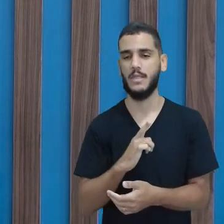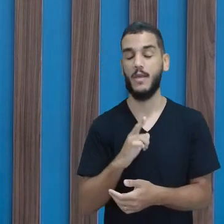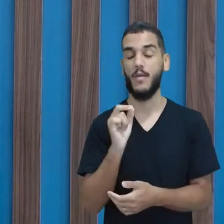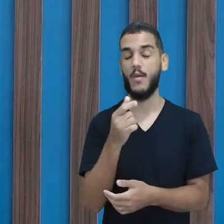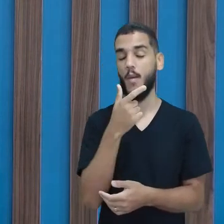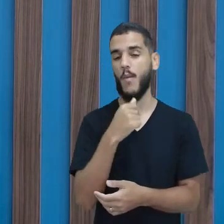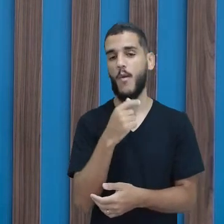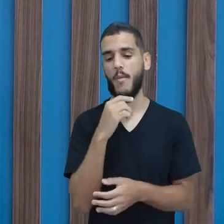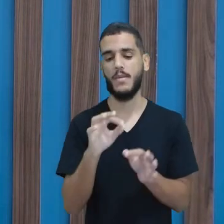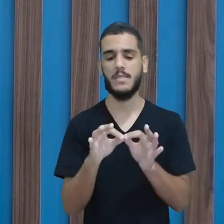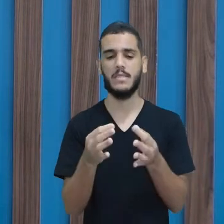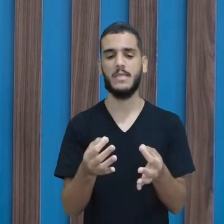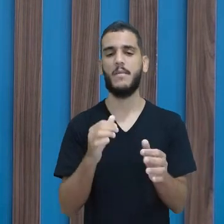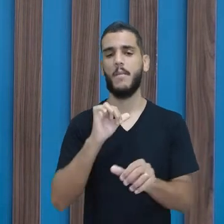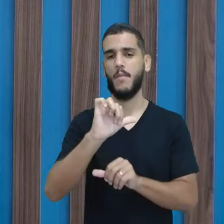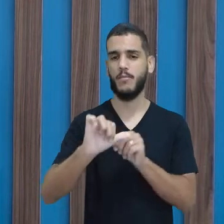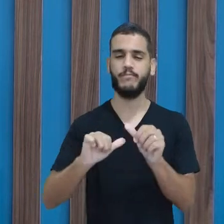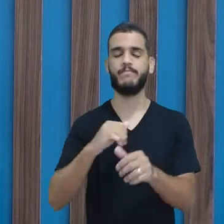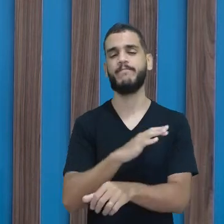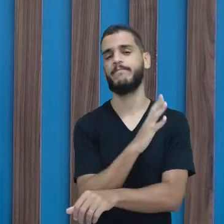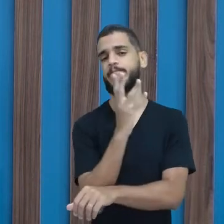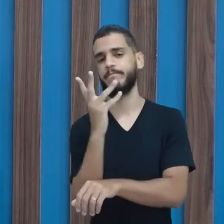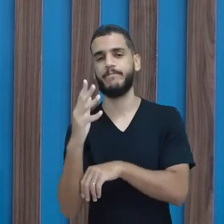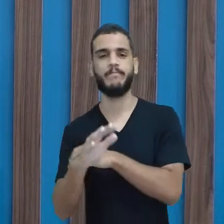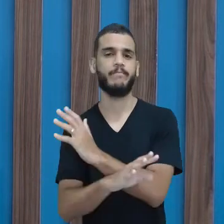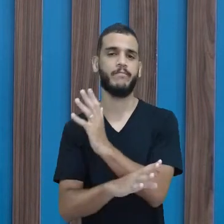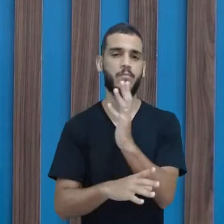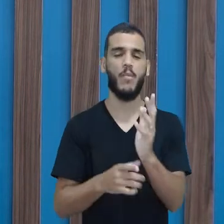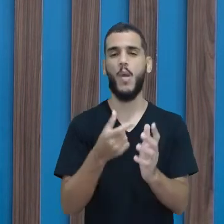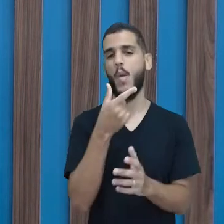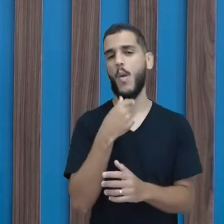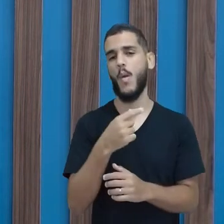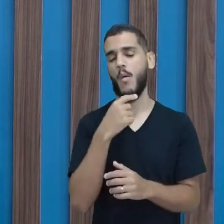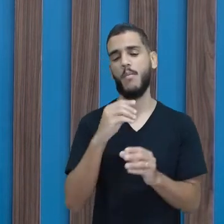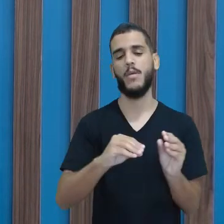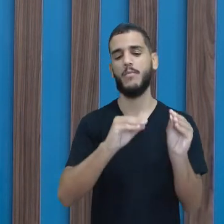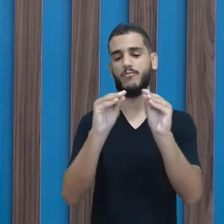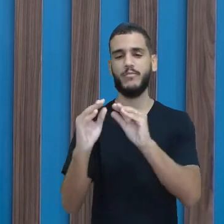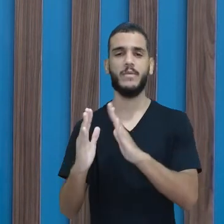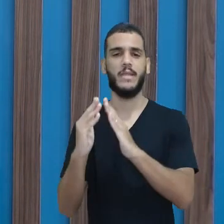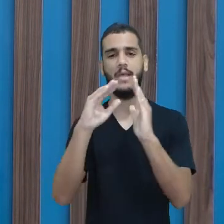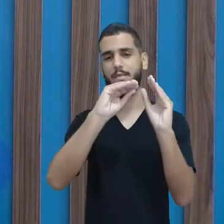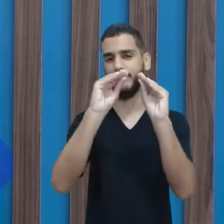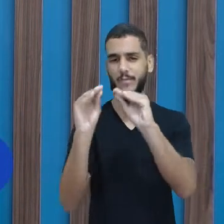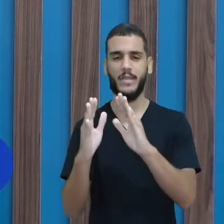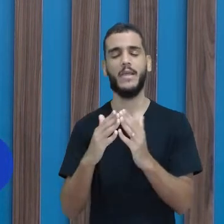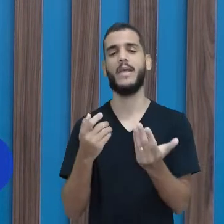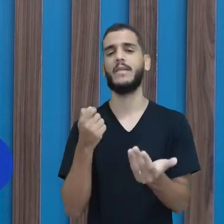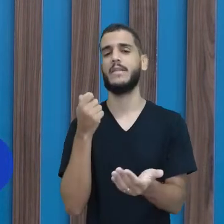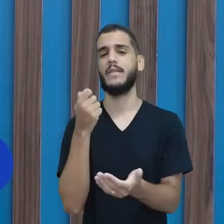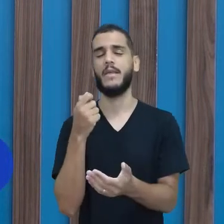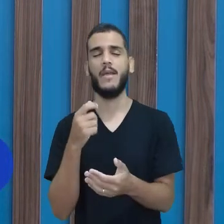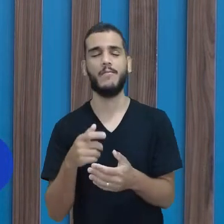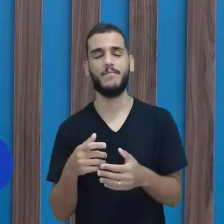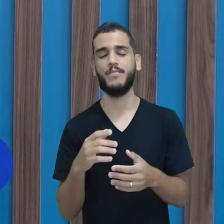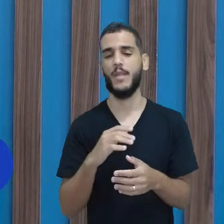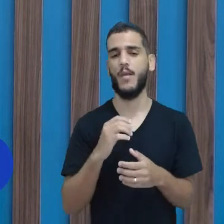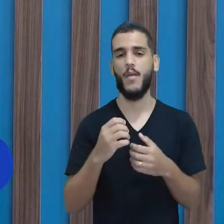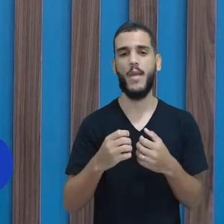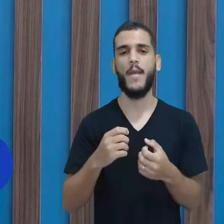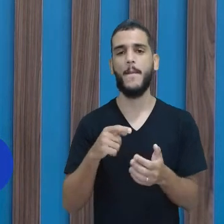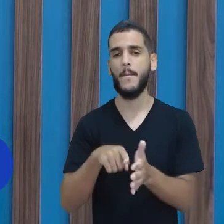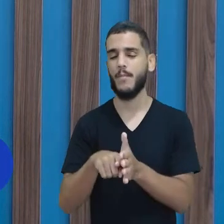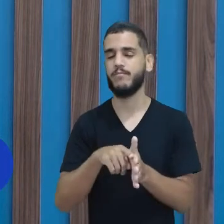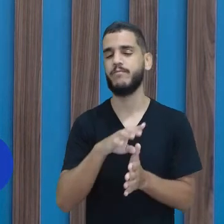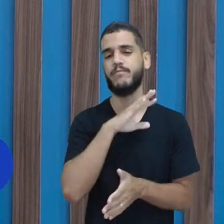simples alterações na natureza, aquele homem nômade, caçando, pescando. Aí mais na